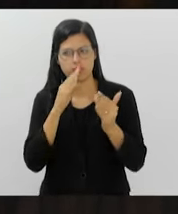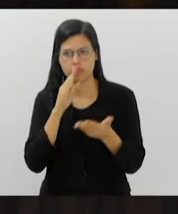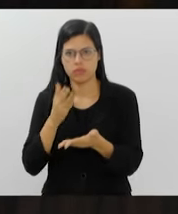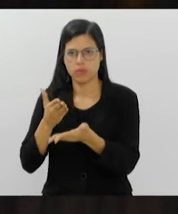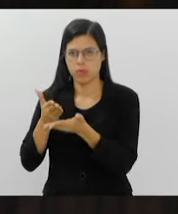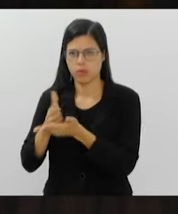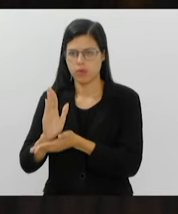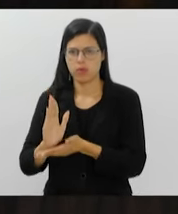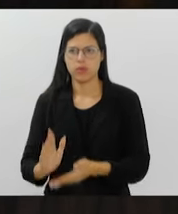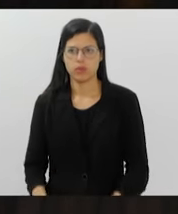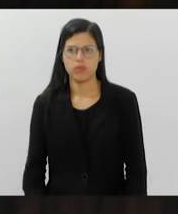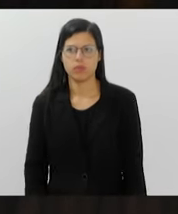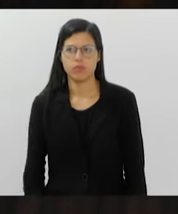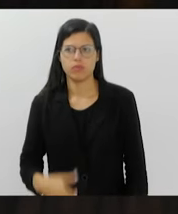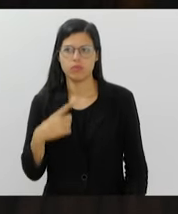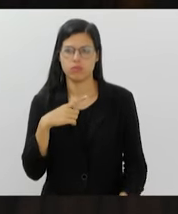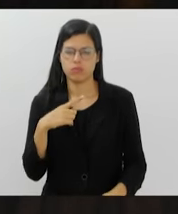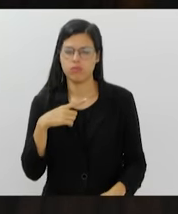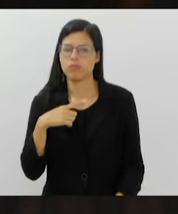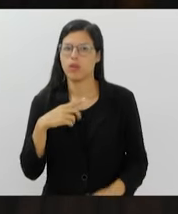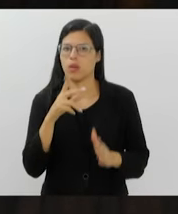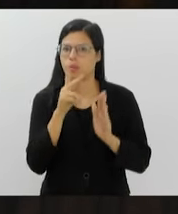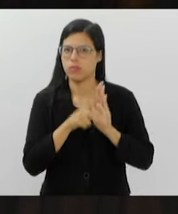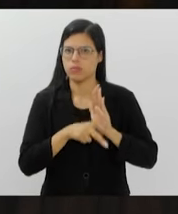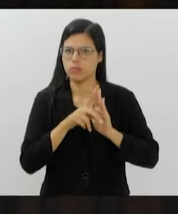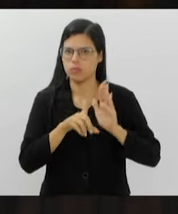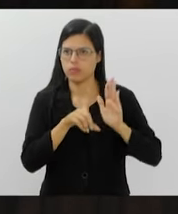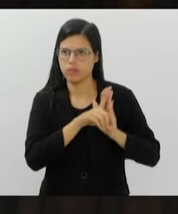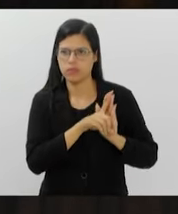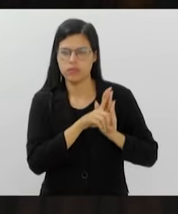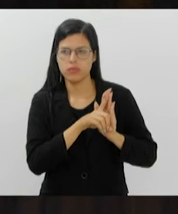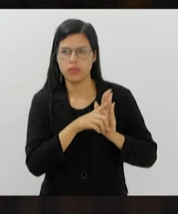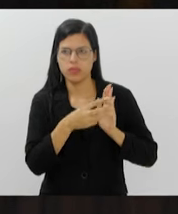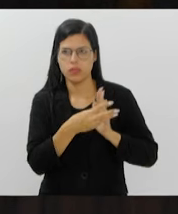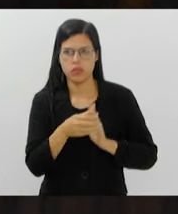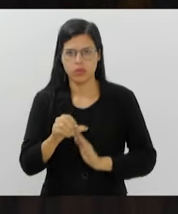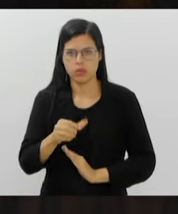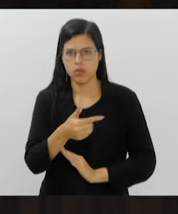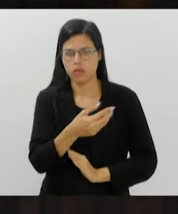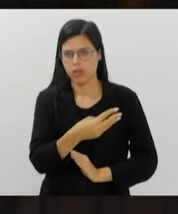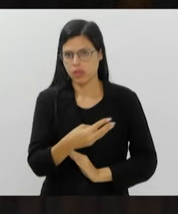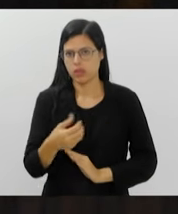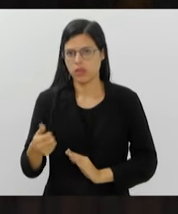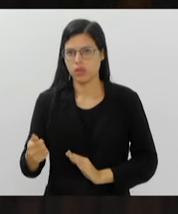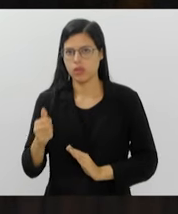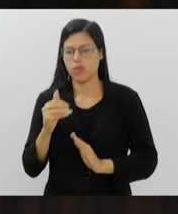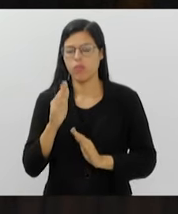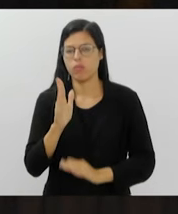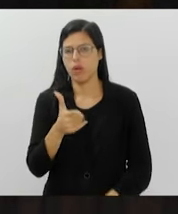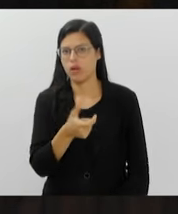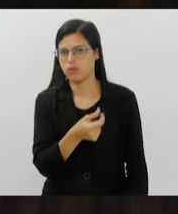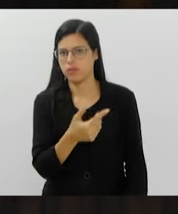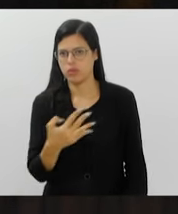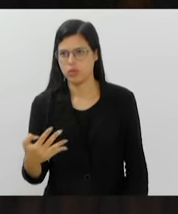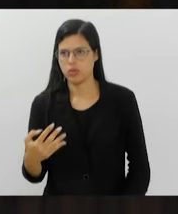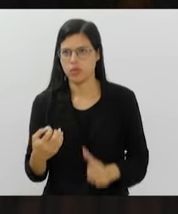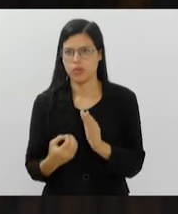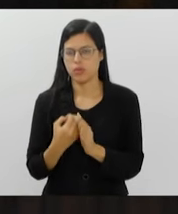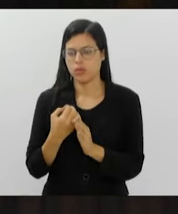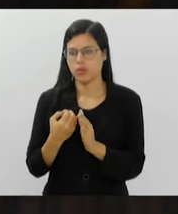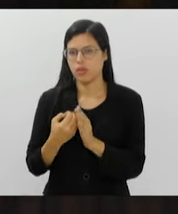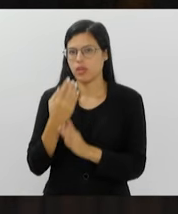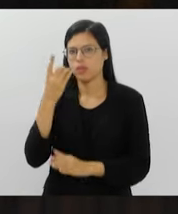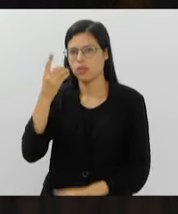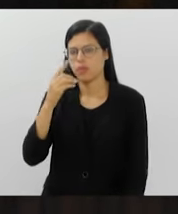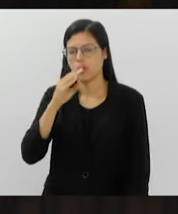estão. Aprovado. Há sobre a mesa requerimento de inclusão na ordem do dia do projeto 3931, de 24, deputado Bruno Guareto.